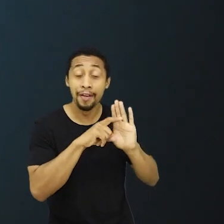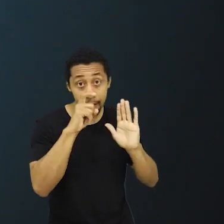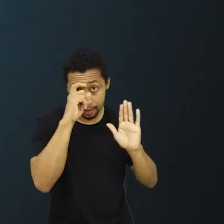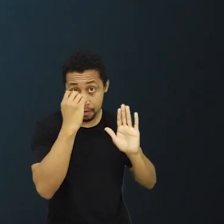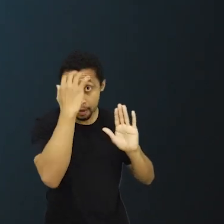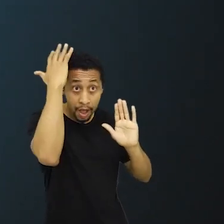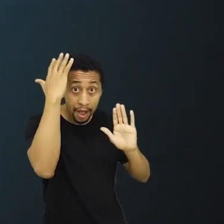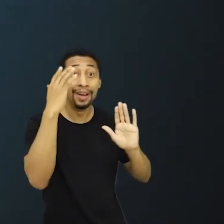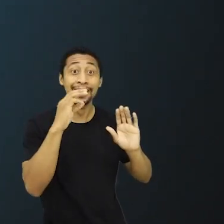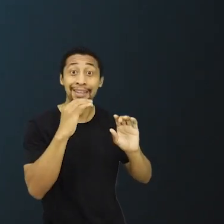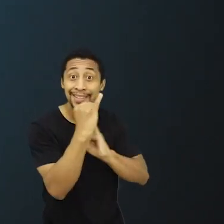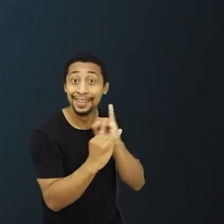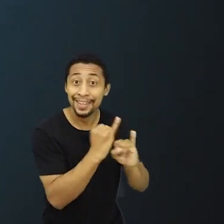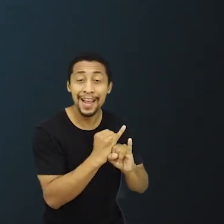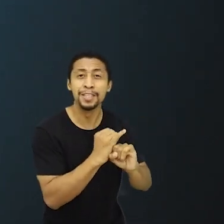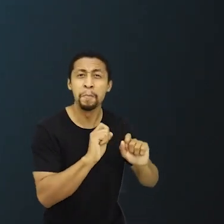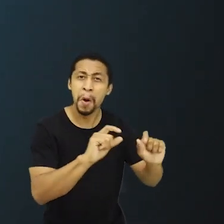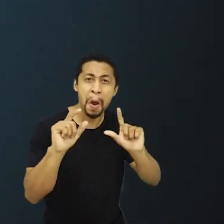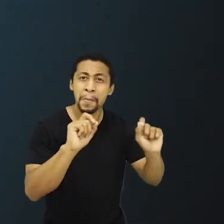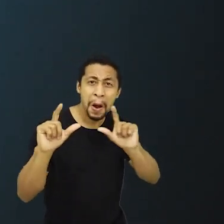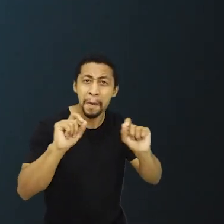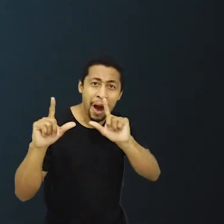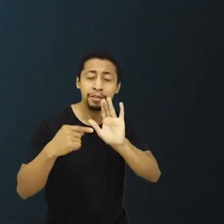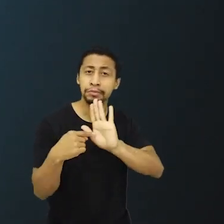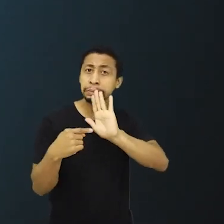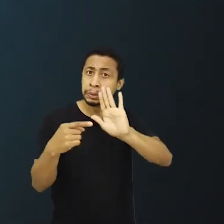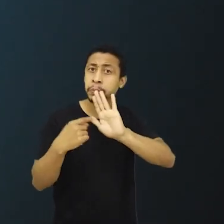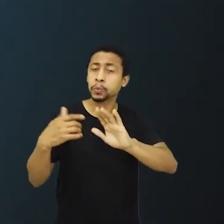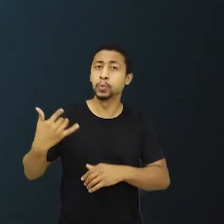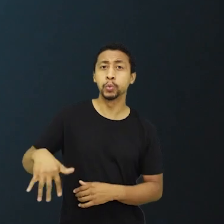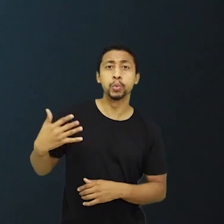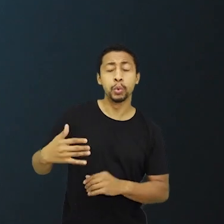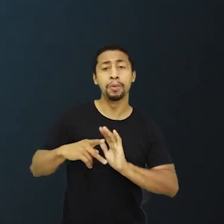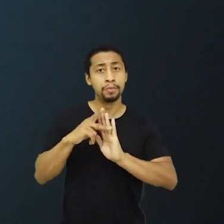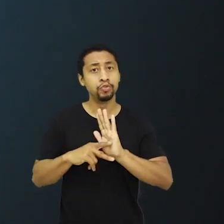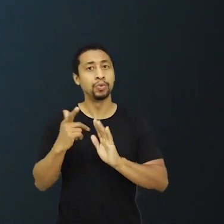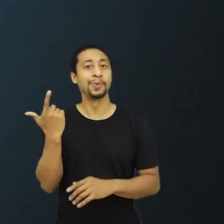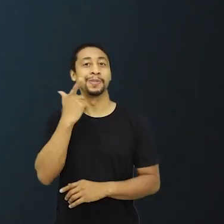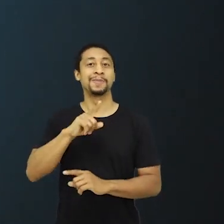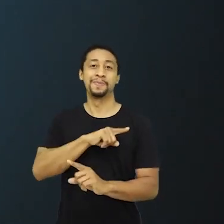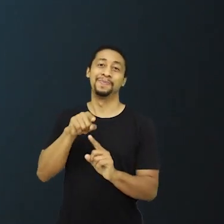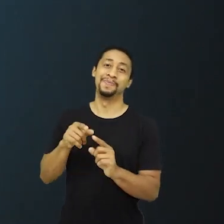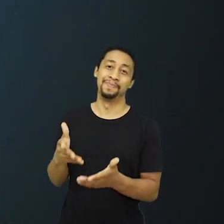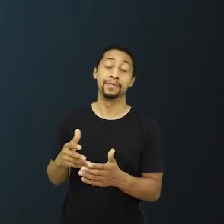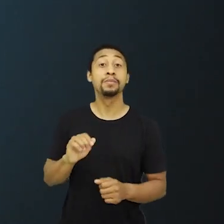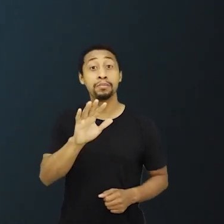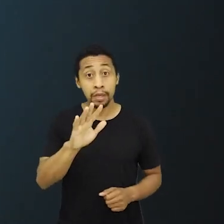esse projeto conseguiu, de alguma maneira, cumprir essa missão. Mas o processo